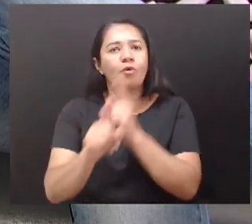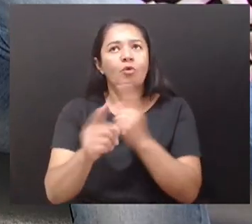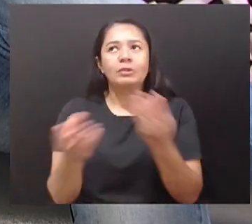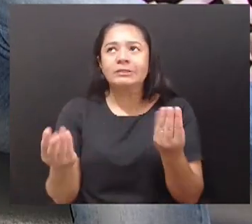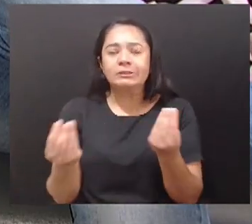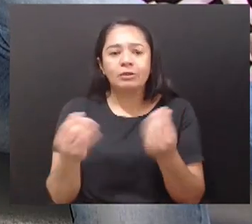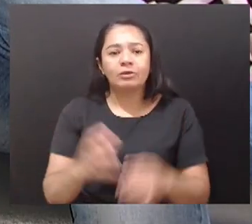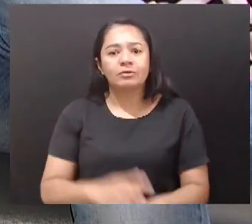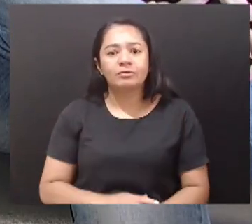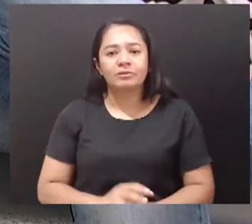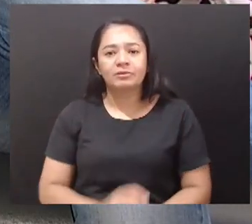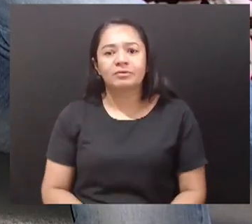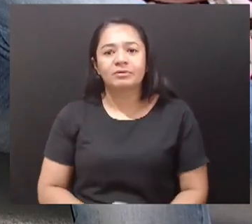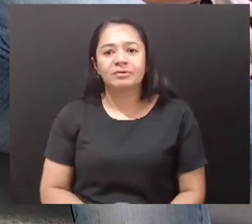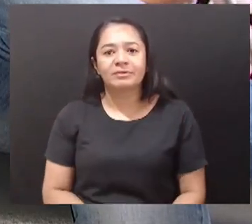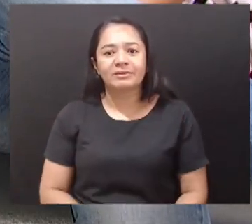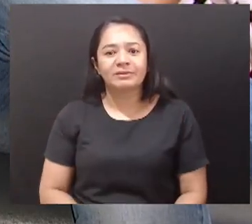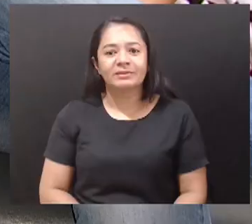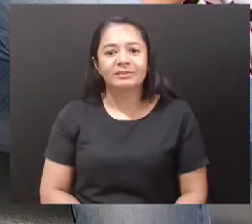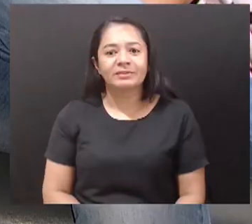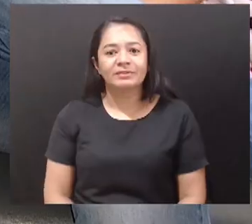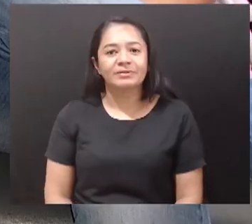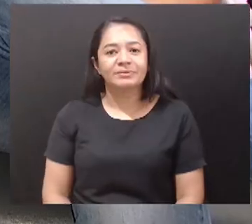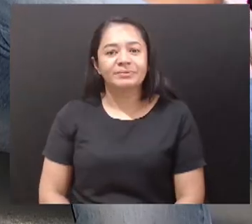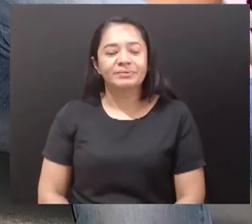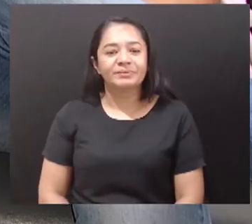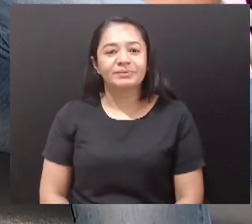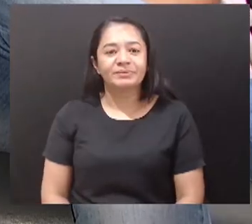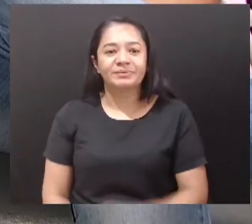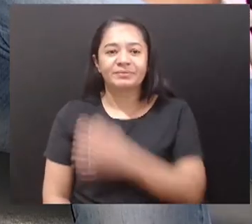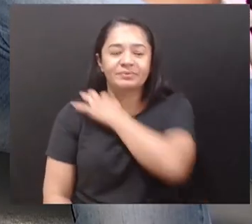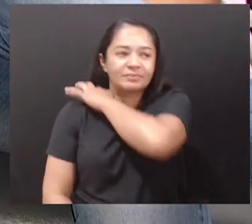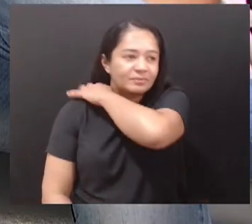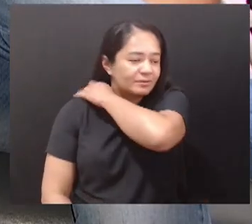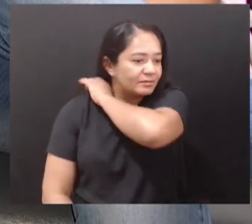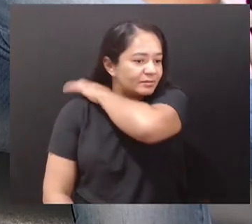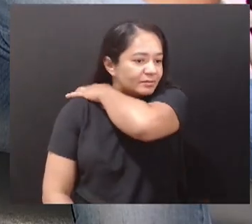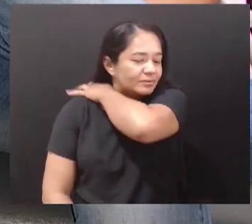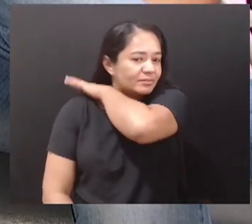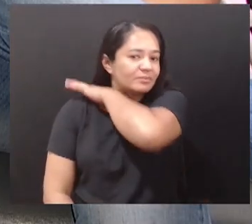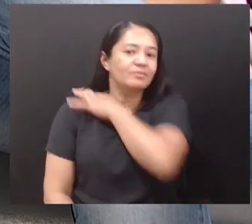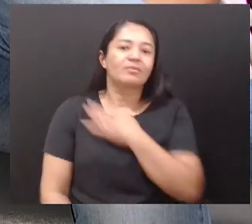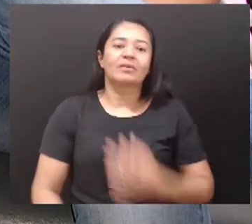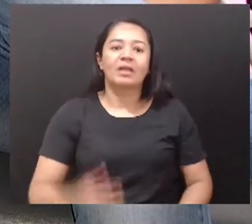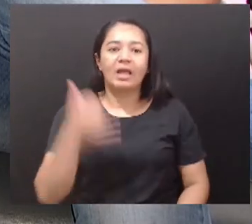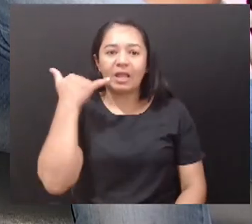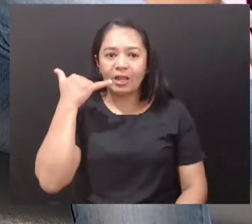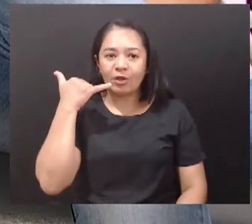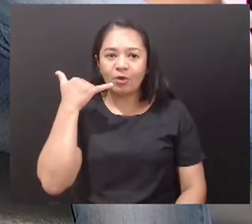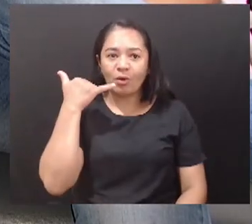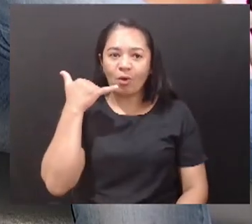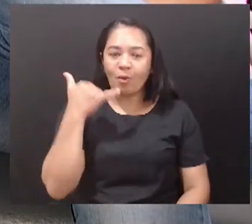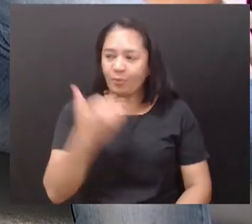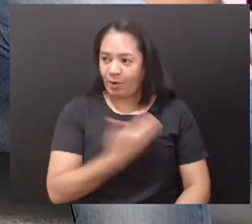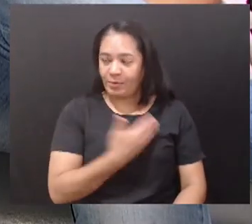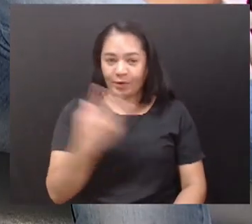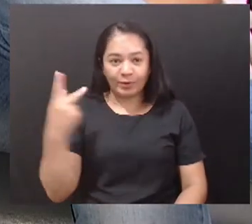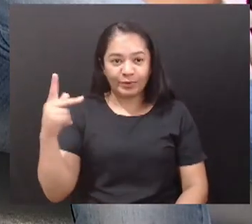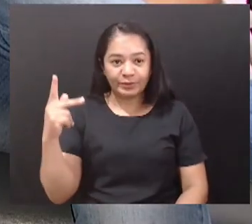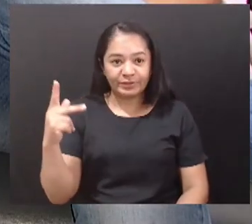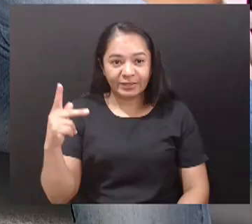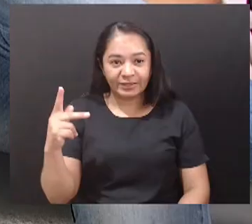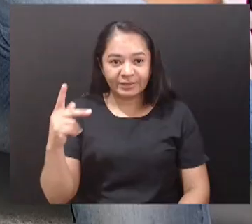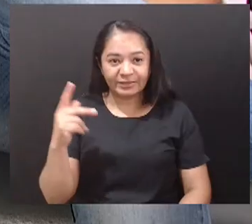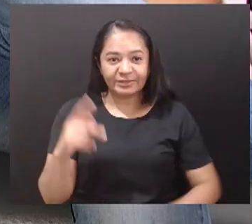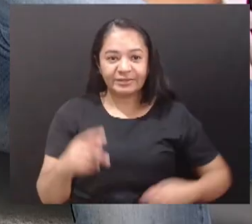Será que em Campinas tem isso? Então, aonde que ela ligou pro cabeleireiro dela, que inclusive arrumou ela no hotel lá